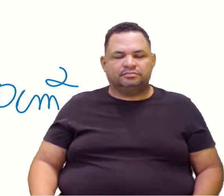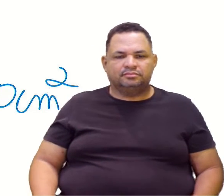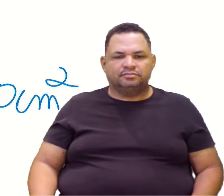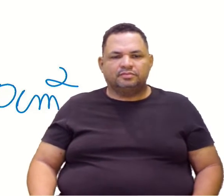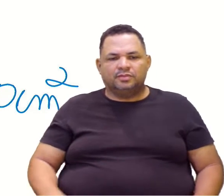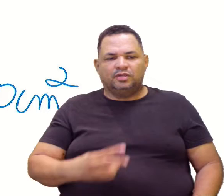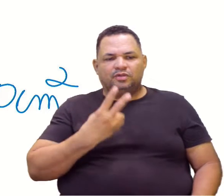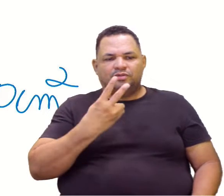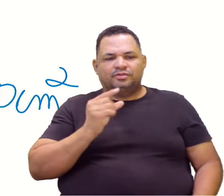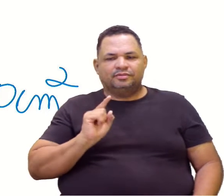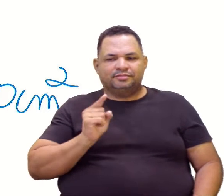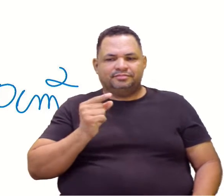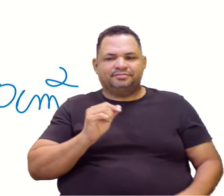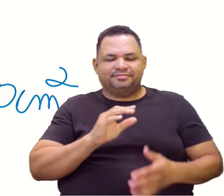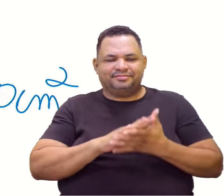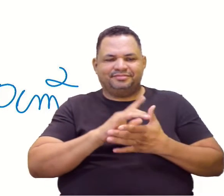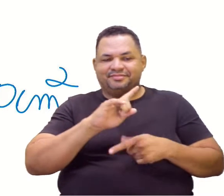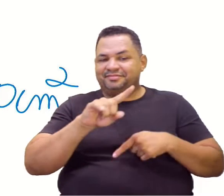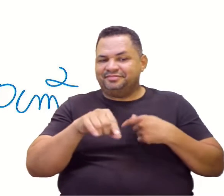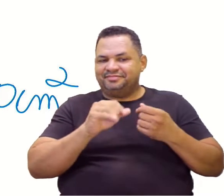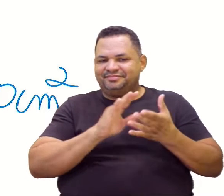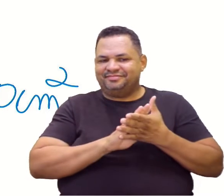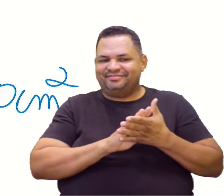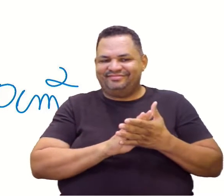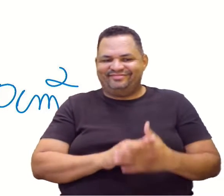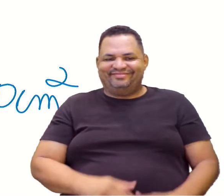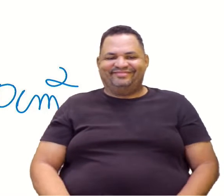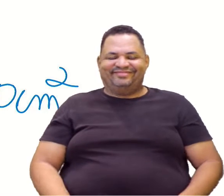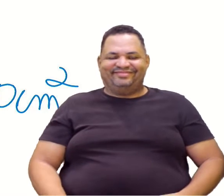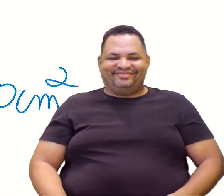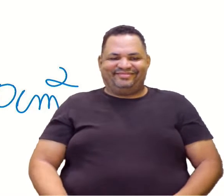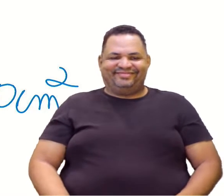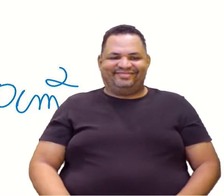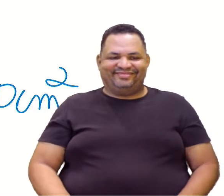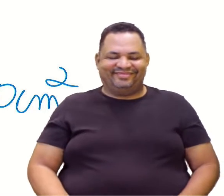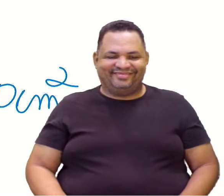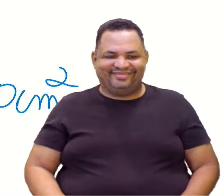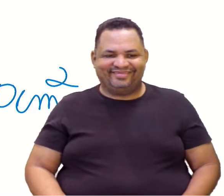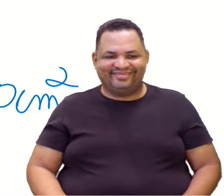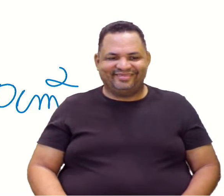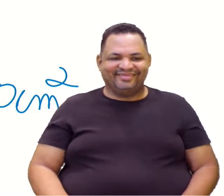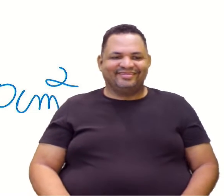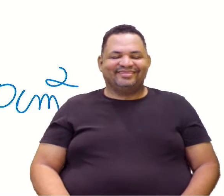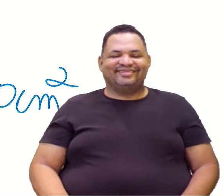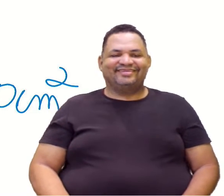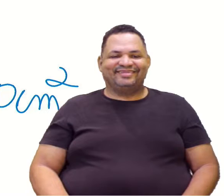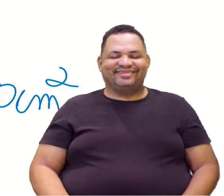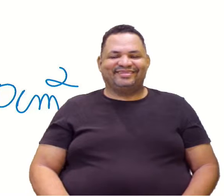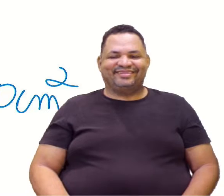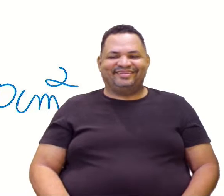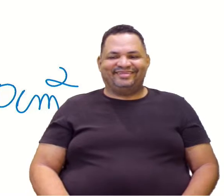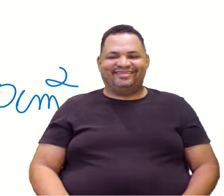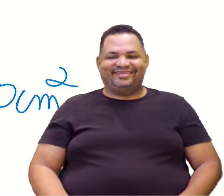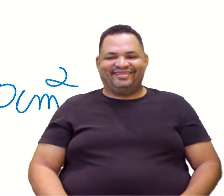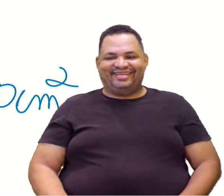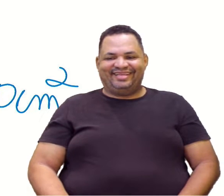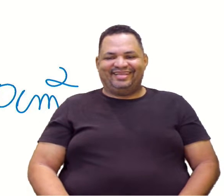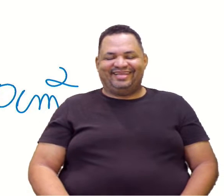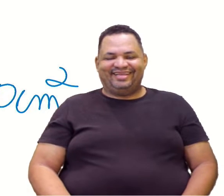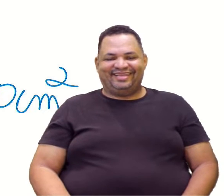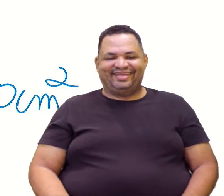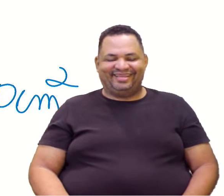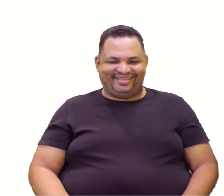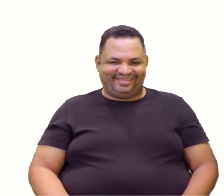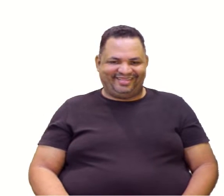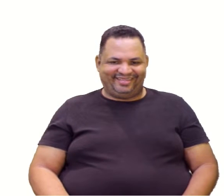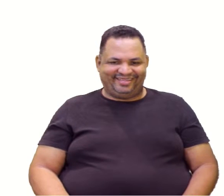mil para cada, o Sami faz a transferência depois, tá? Dos 2 mil. Já que tu viu hoje para nos prestigiar, já transfere logo os 2